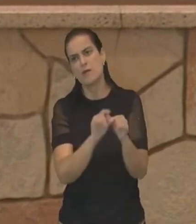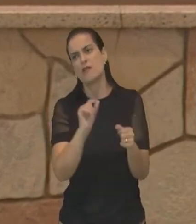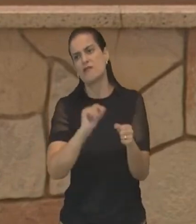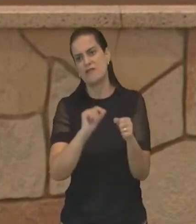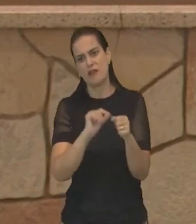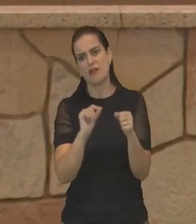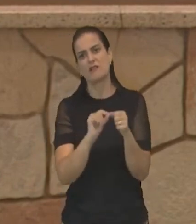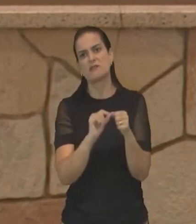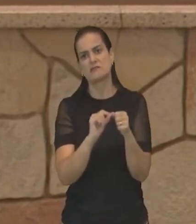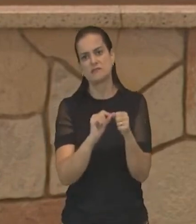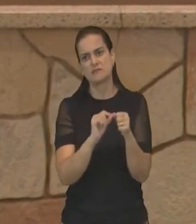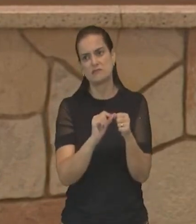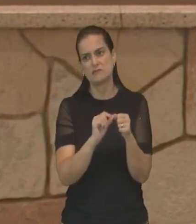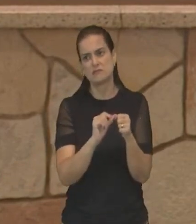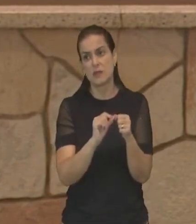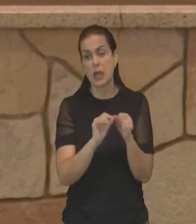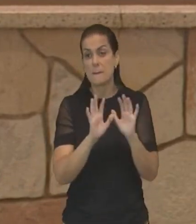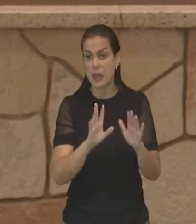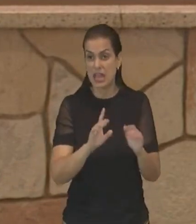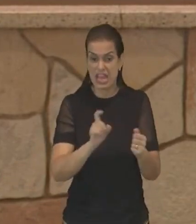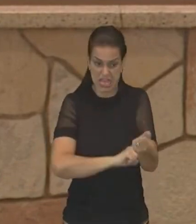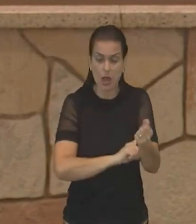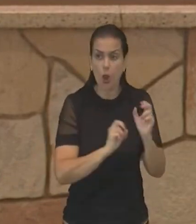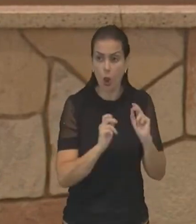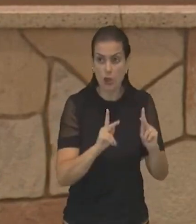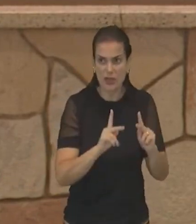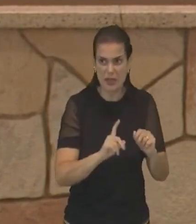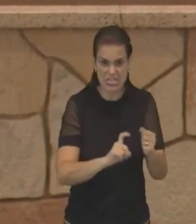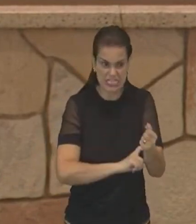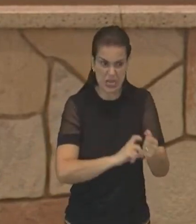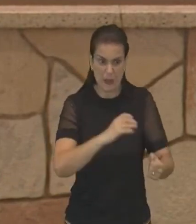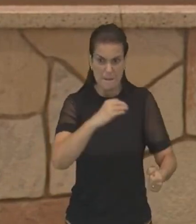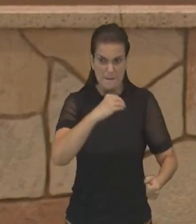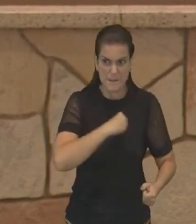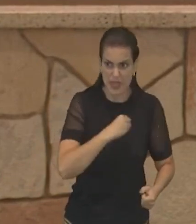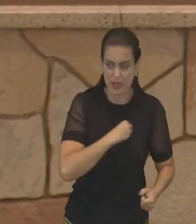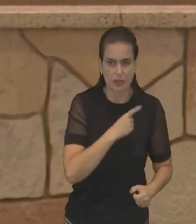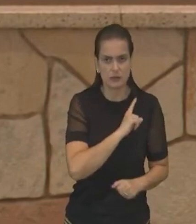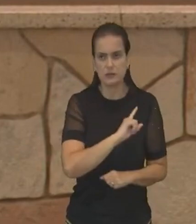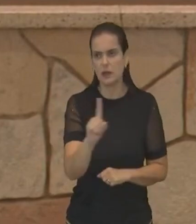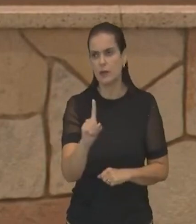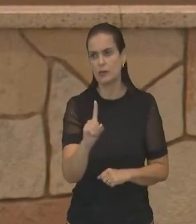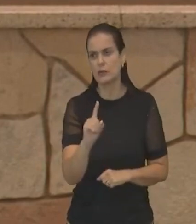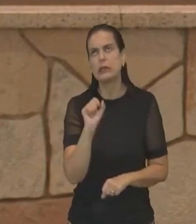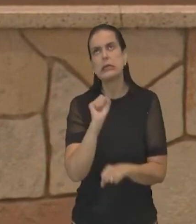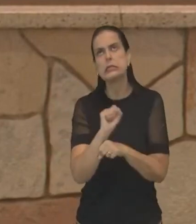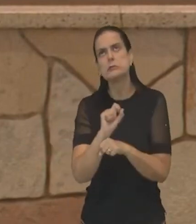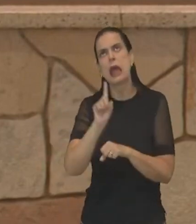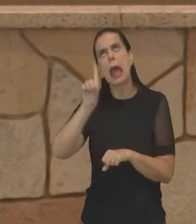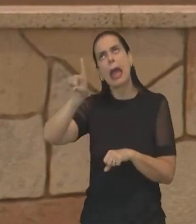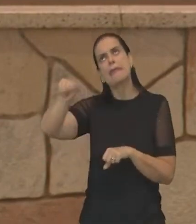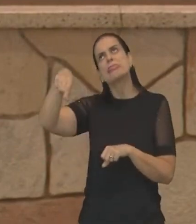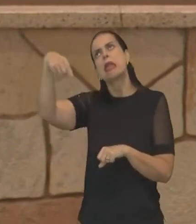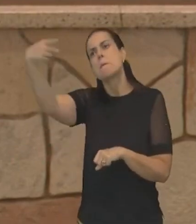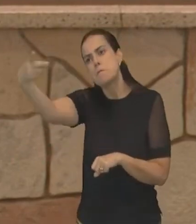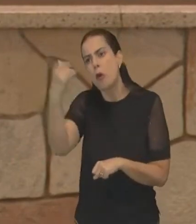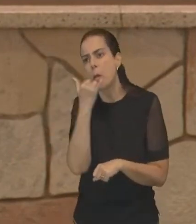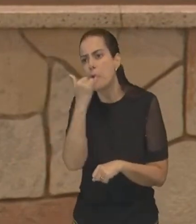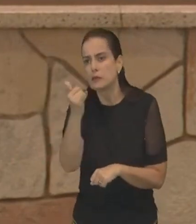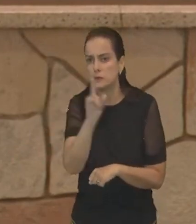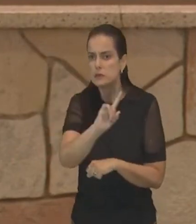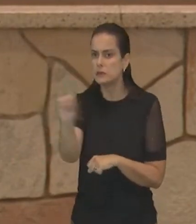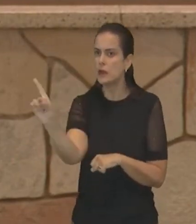de Deus: irai-vos e não pequeis, não se ponha o sol sobre a vossa ira, nem deis lugar ao diabo. O que é ira?